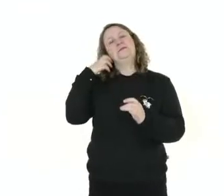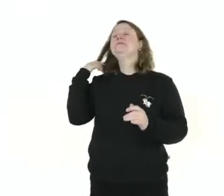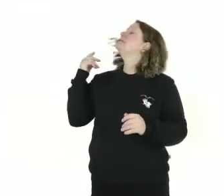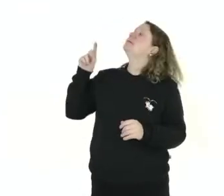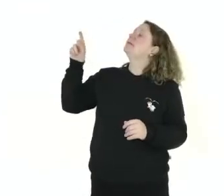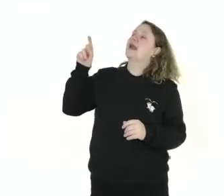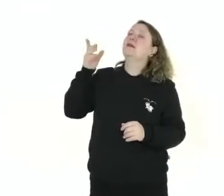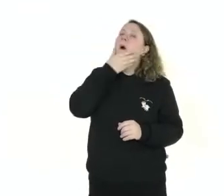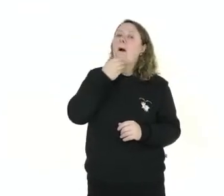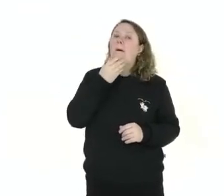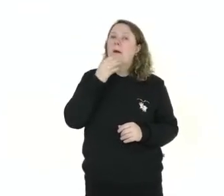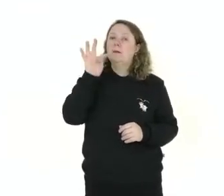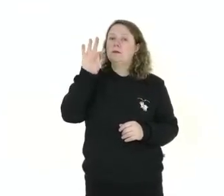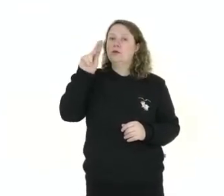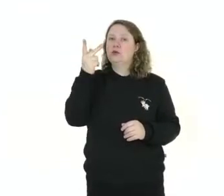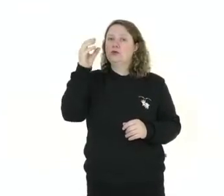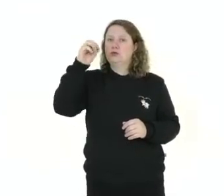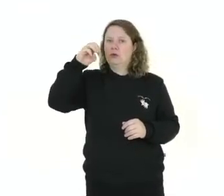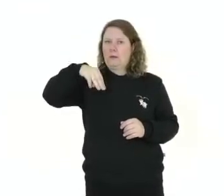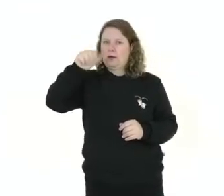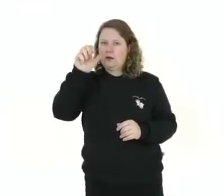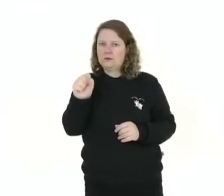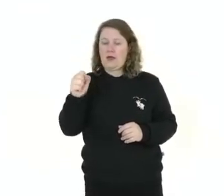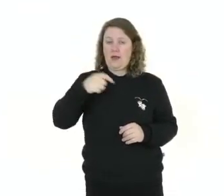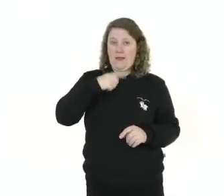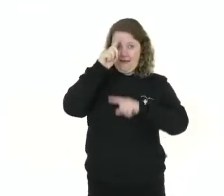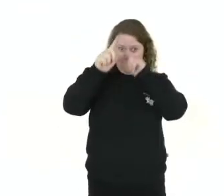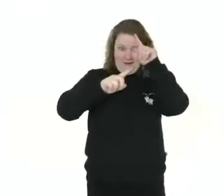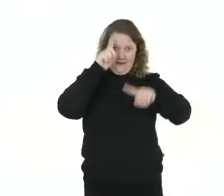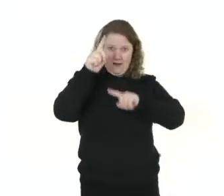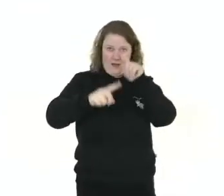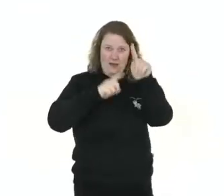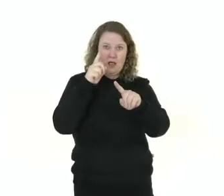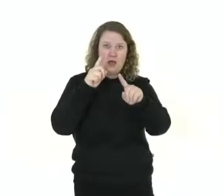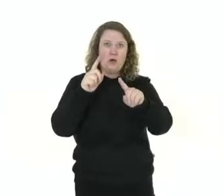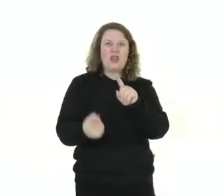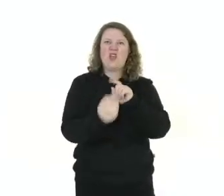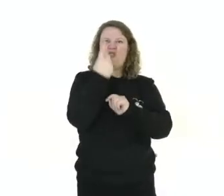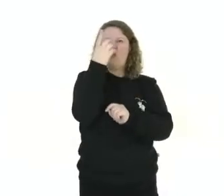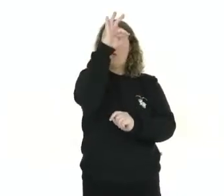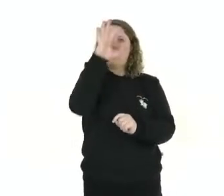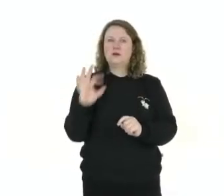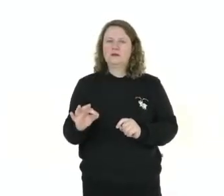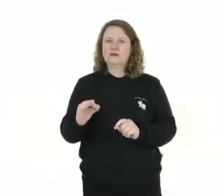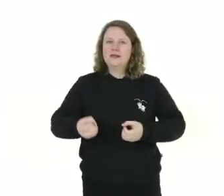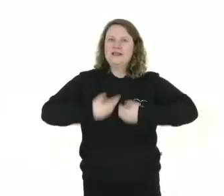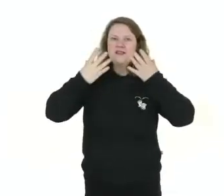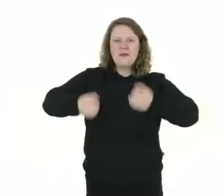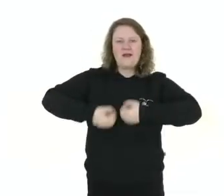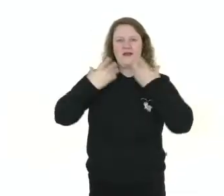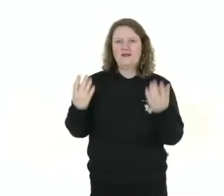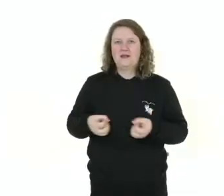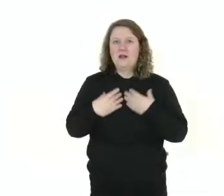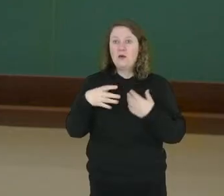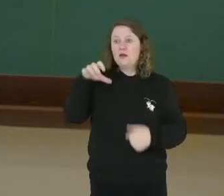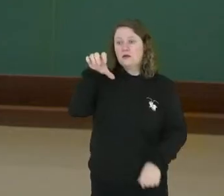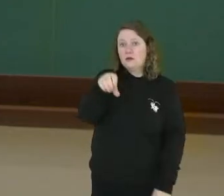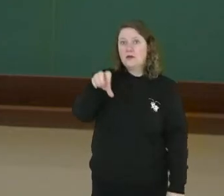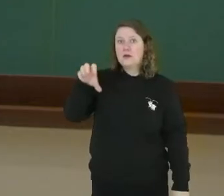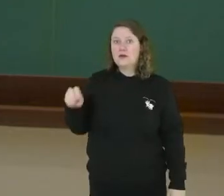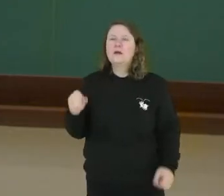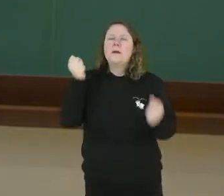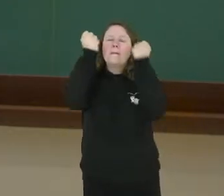disse o seguinte: minhas invenções são fruto de 1% de inspiração e 99% de transpiração. Será que ele quis dizer